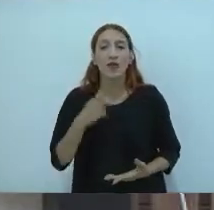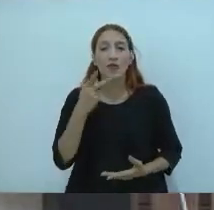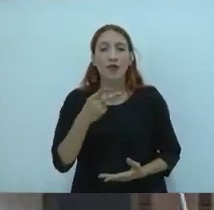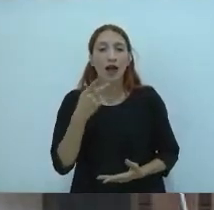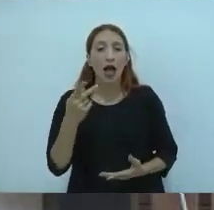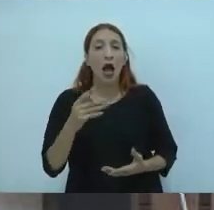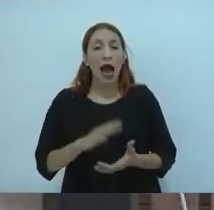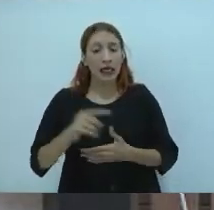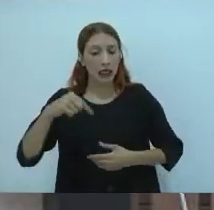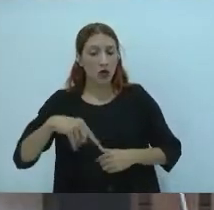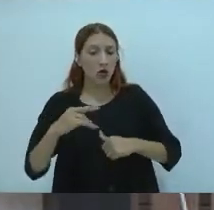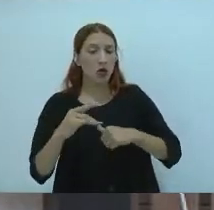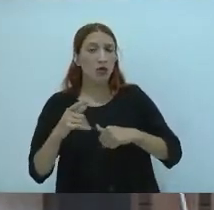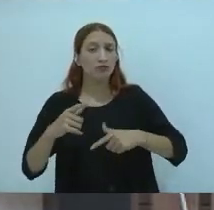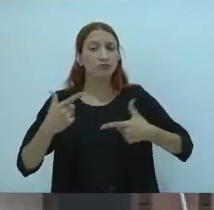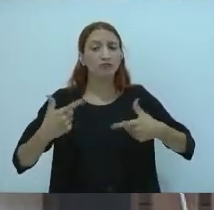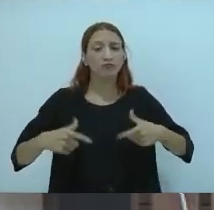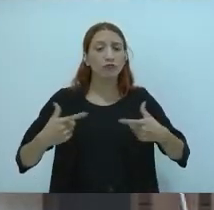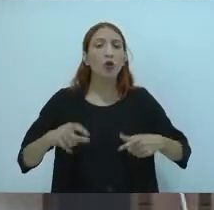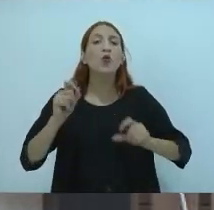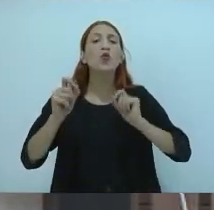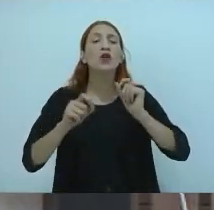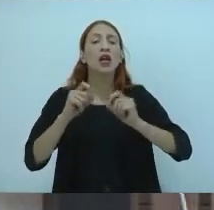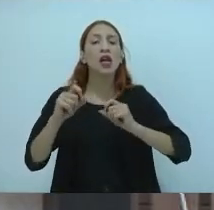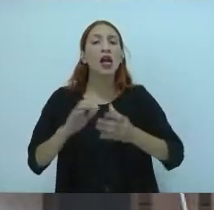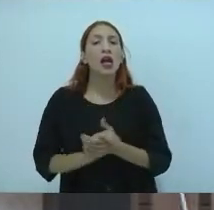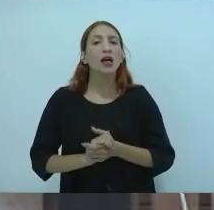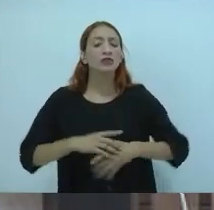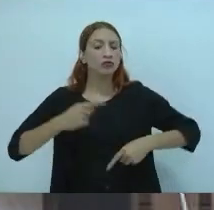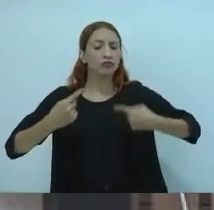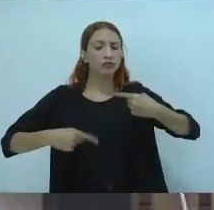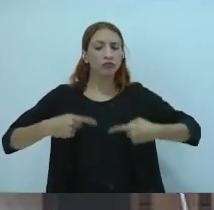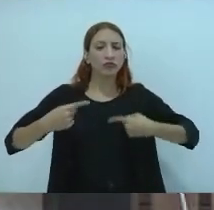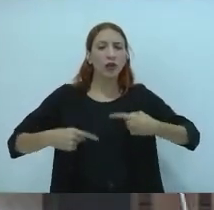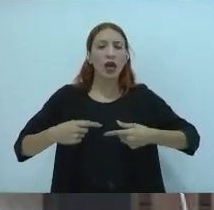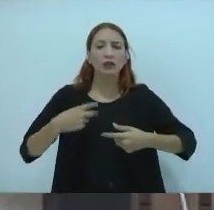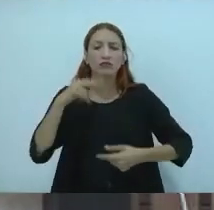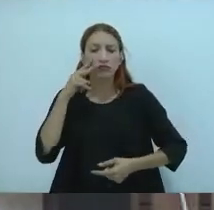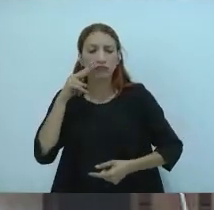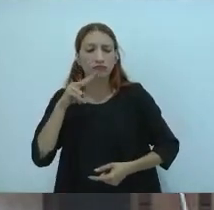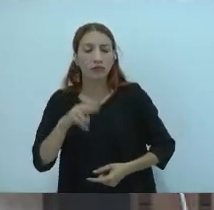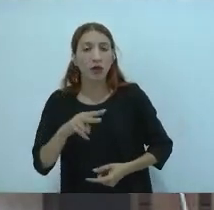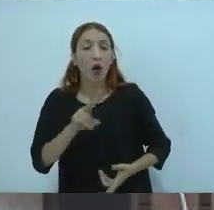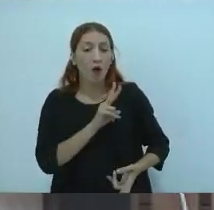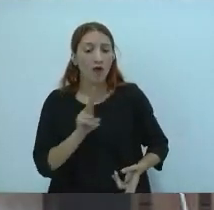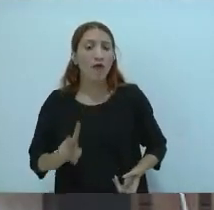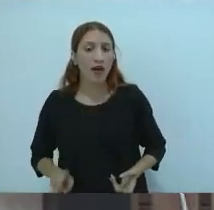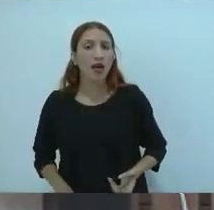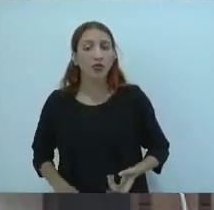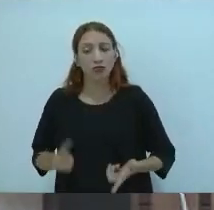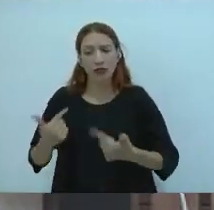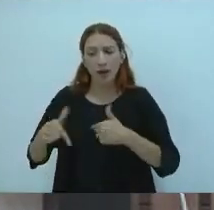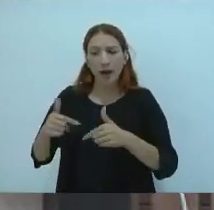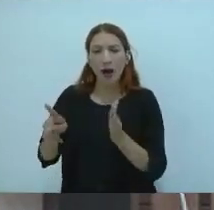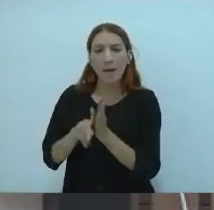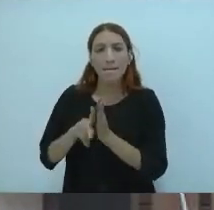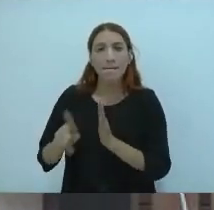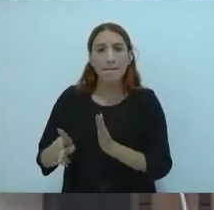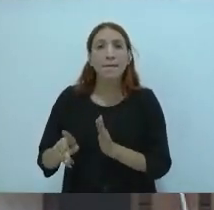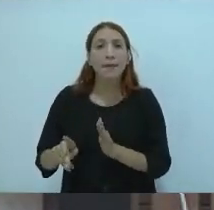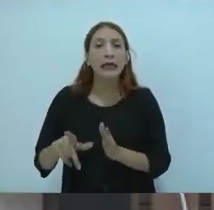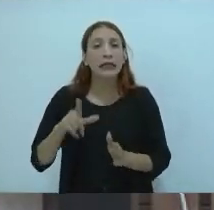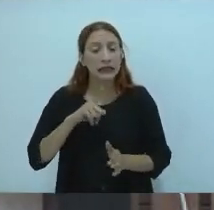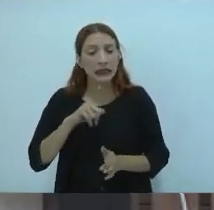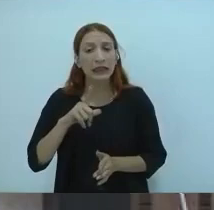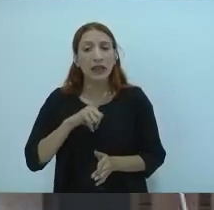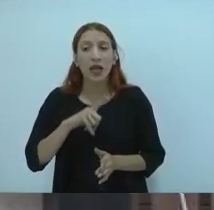é um local de debates de fiscalizações onde o vereador exerce a sua função justamente com imunidade para